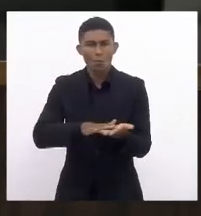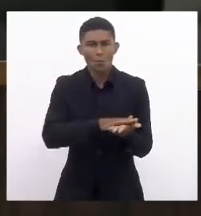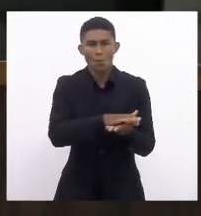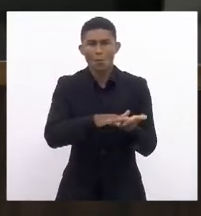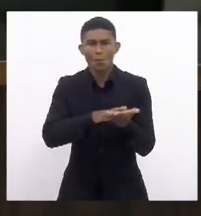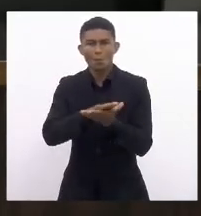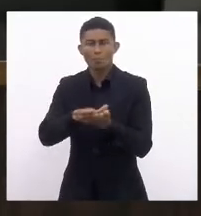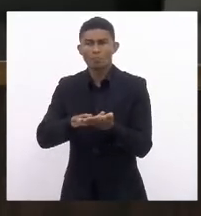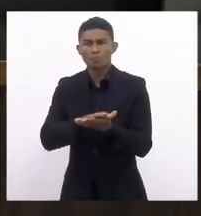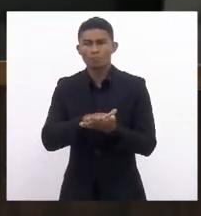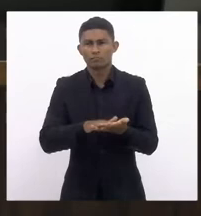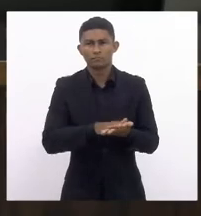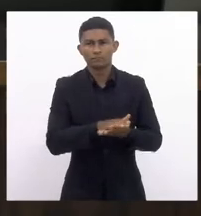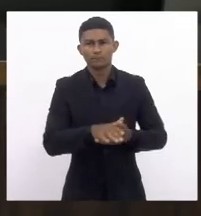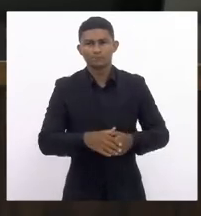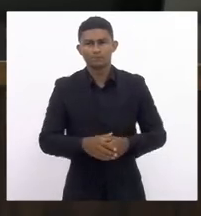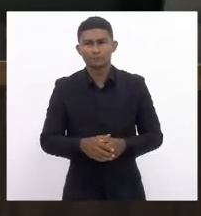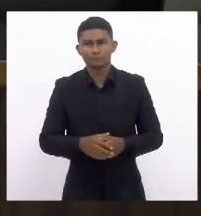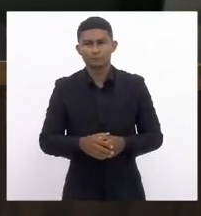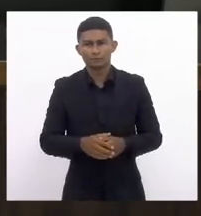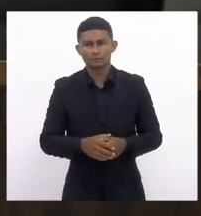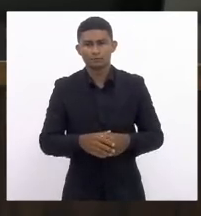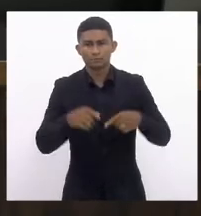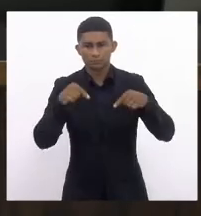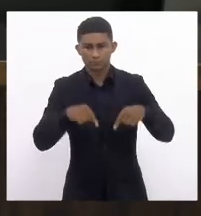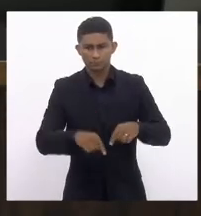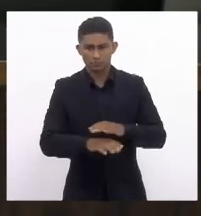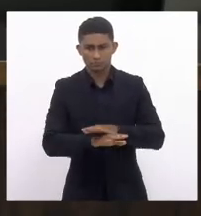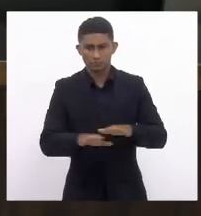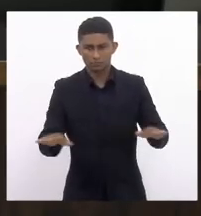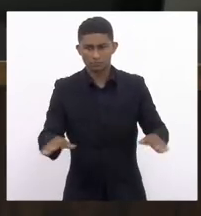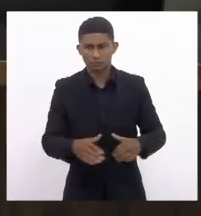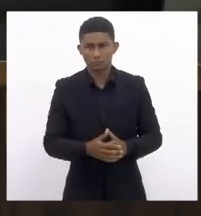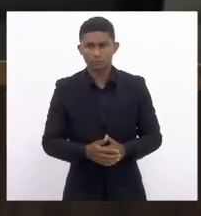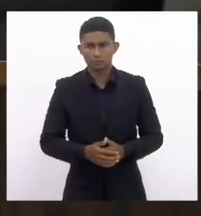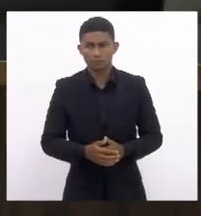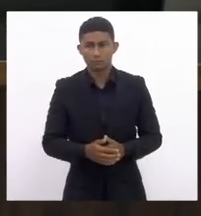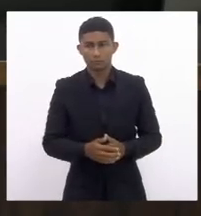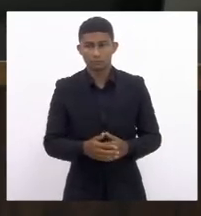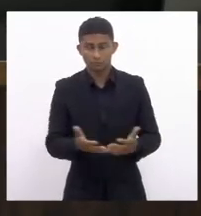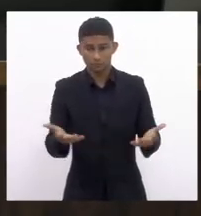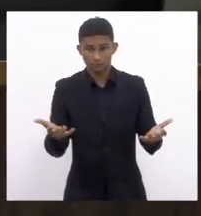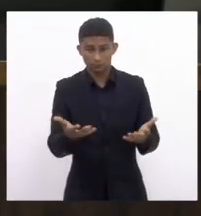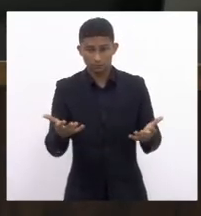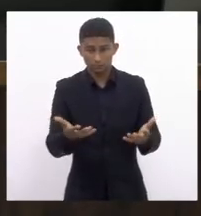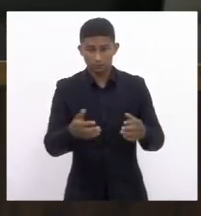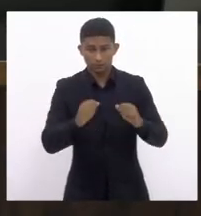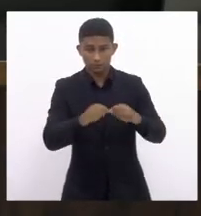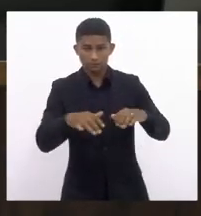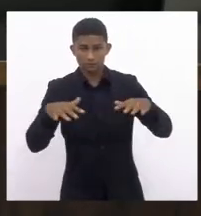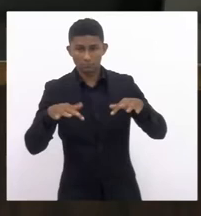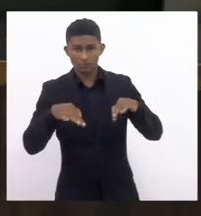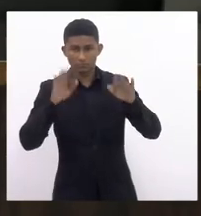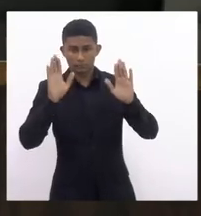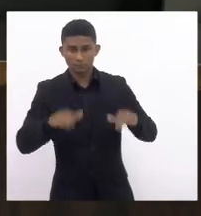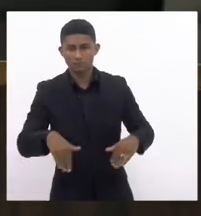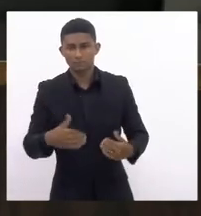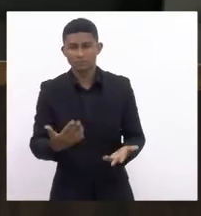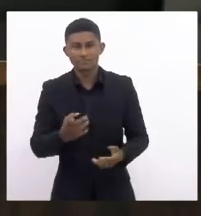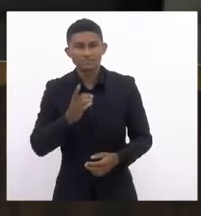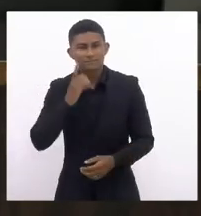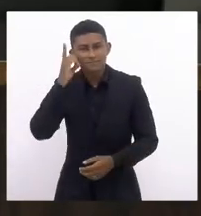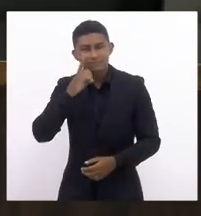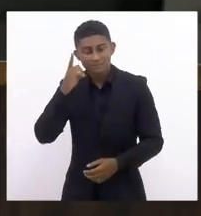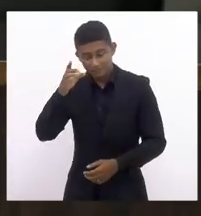na primeira e última sessão extraordinária, mesmo está encerrada. Passa-se ao expediente final. Deputada Tia Ju.